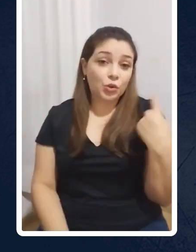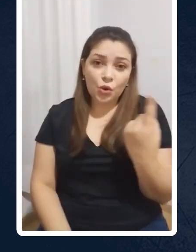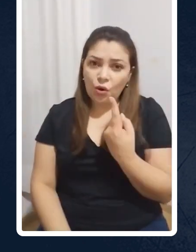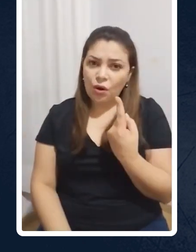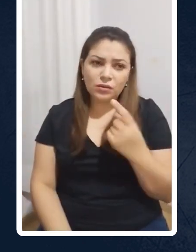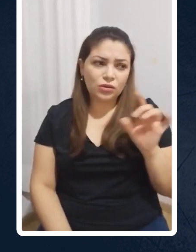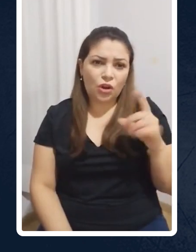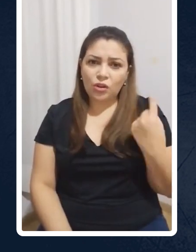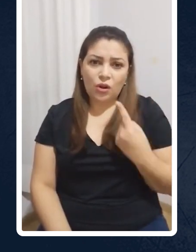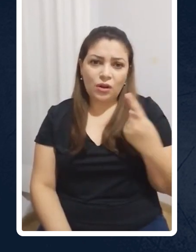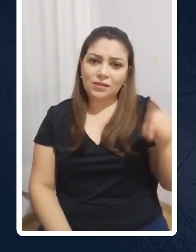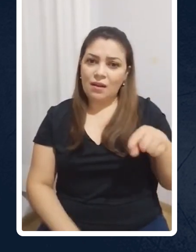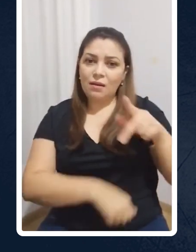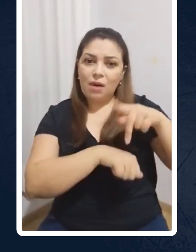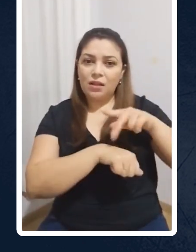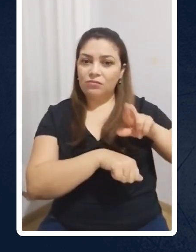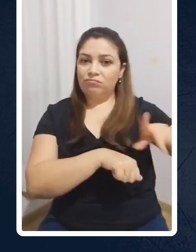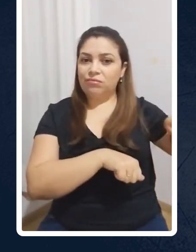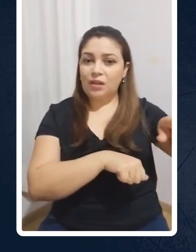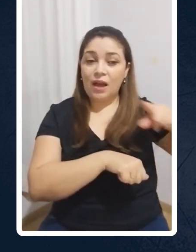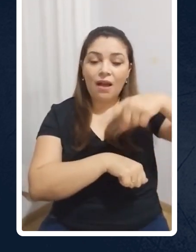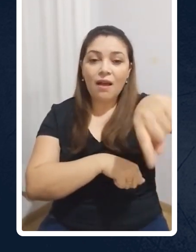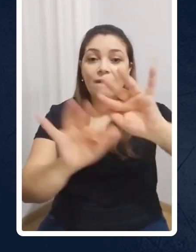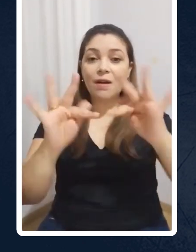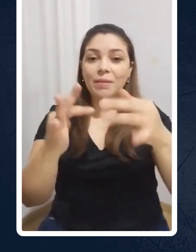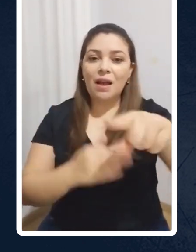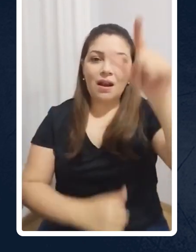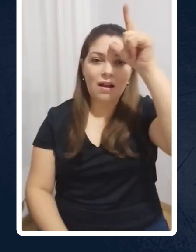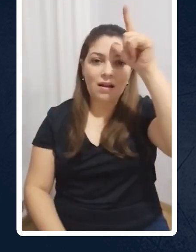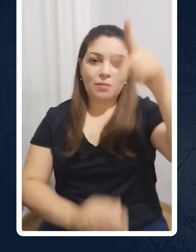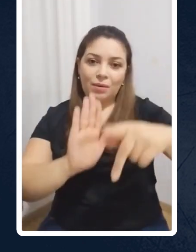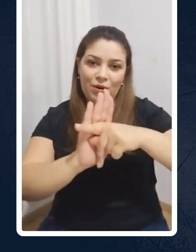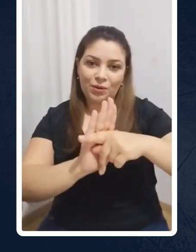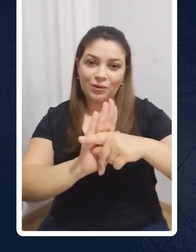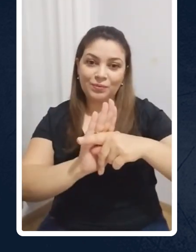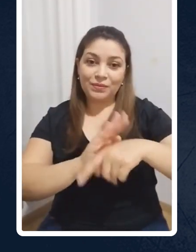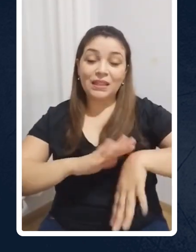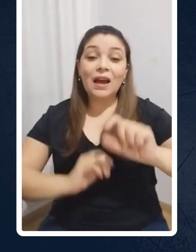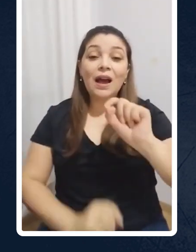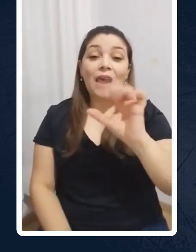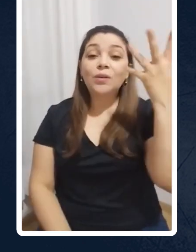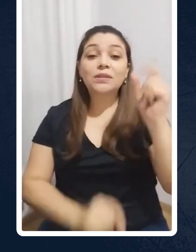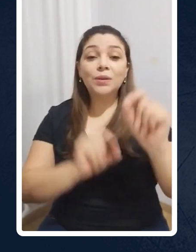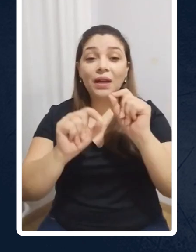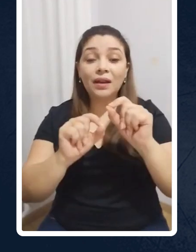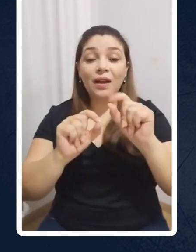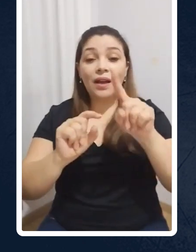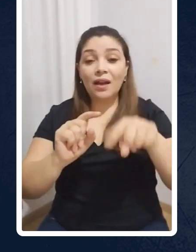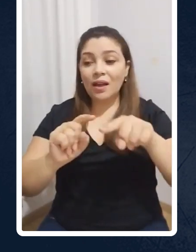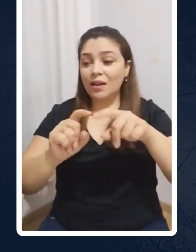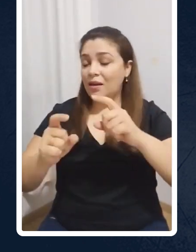alemãs. E no refeitório, eles colocaram a nossa mesa no centro. O Dalcídio observou isso